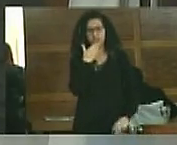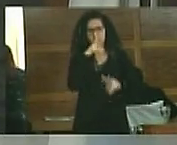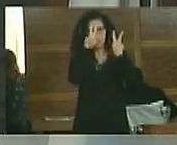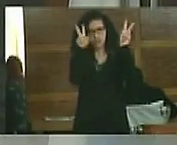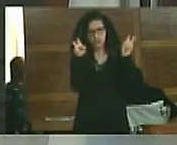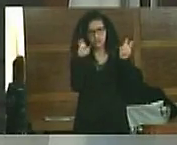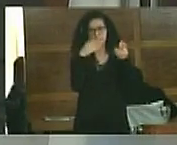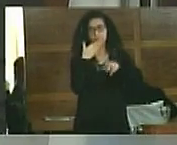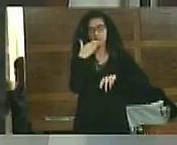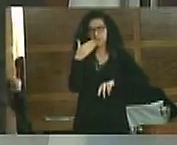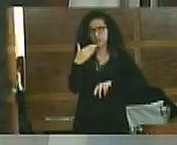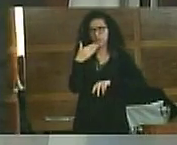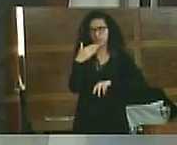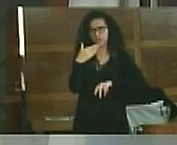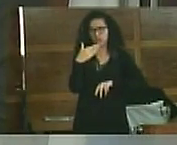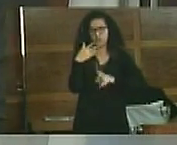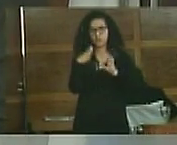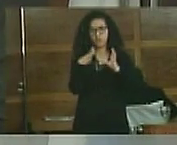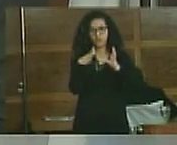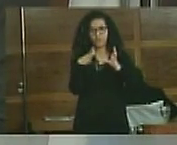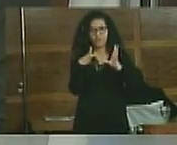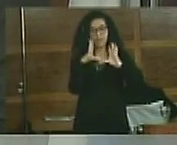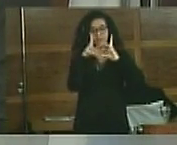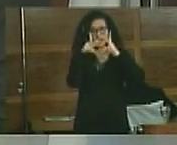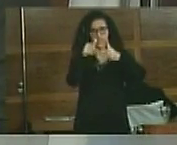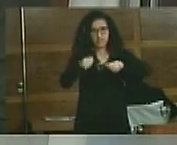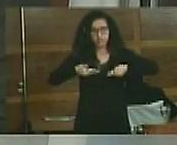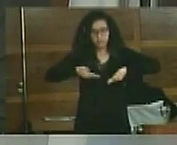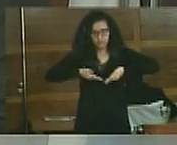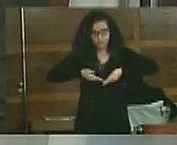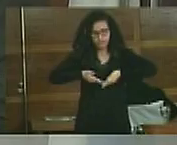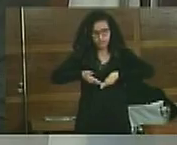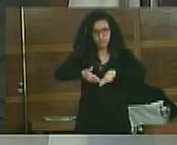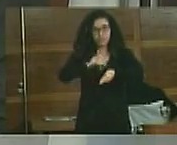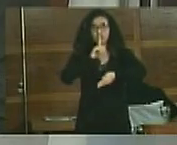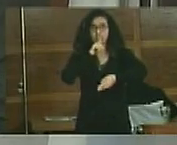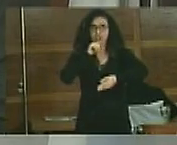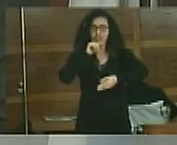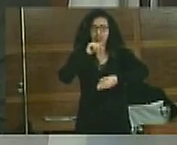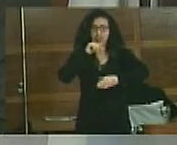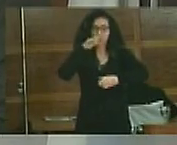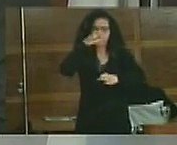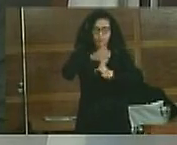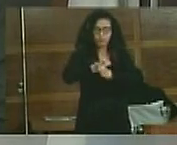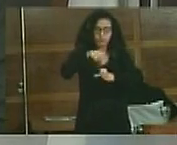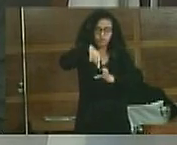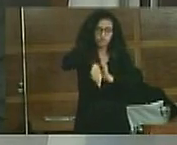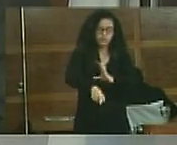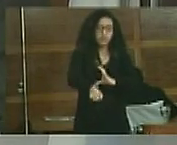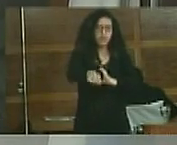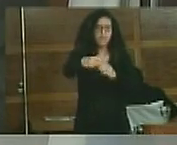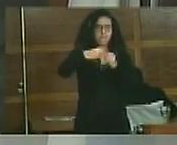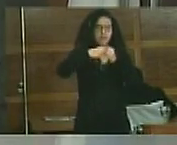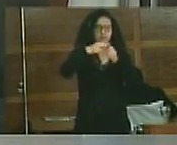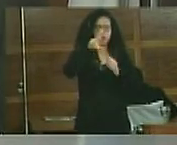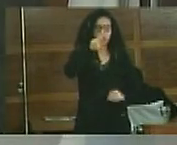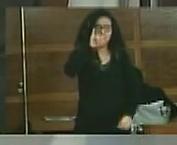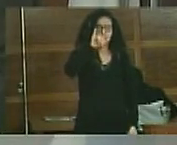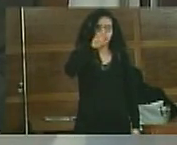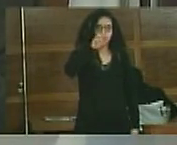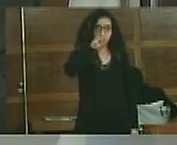a desobstrução da rede de esgoto na rua Doutor Omar Torre de Castro, em frente ao prédio na Unimed, no